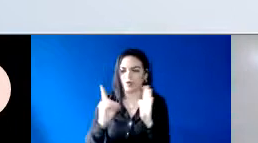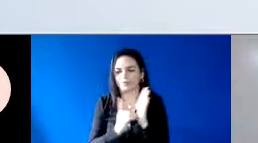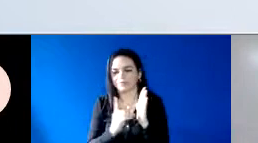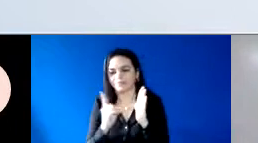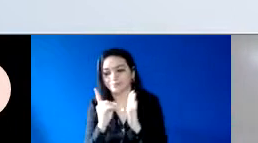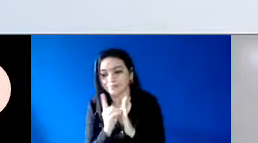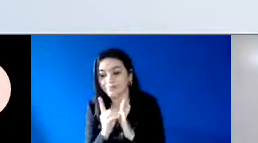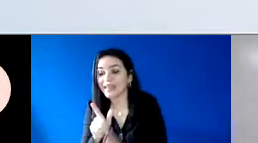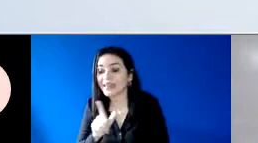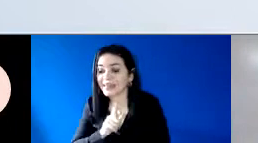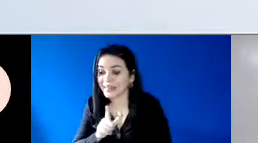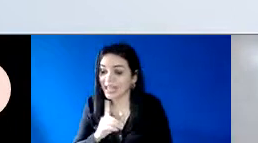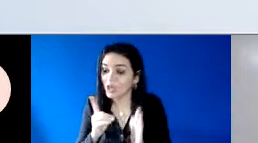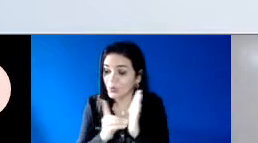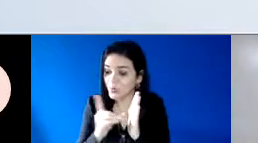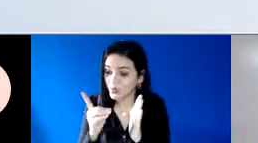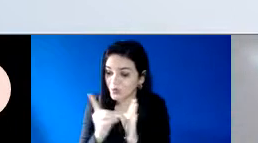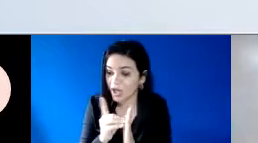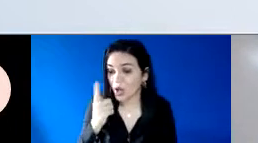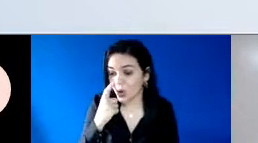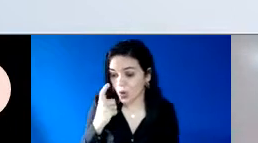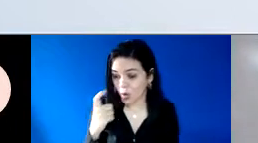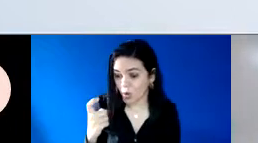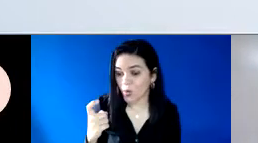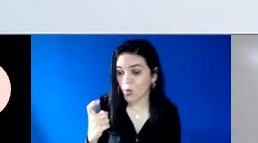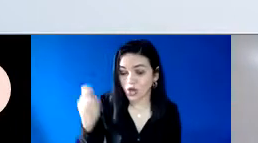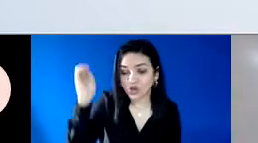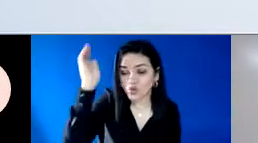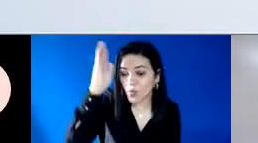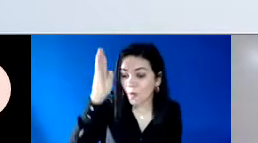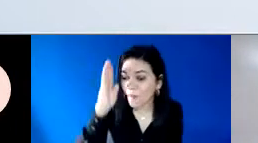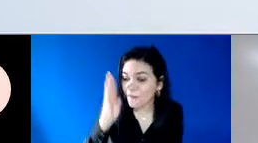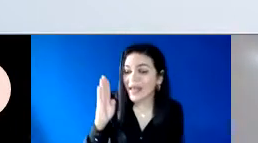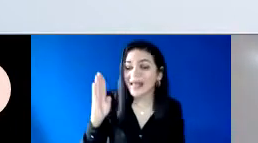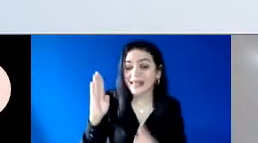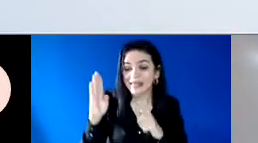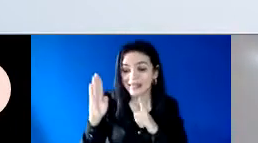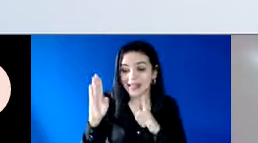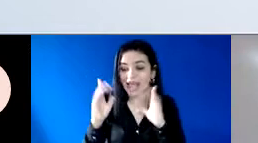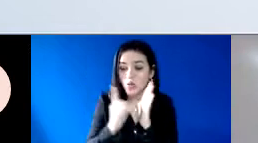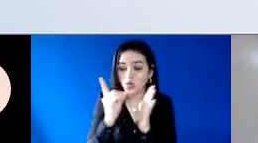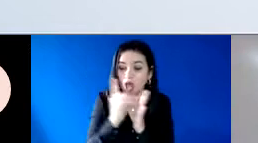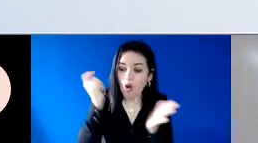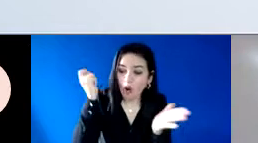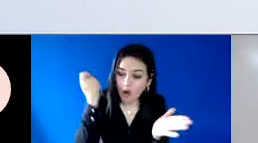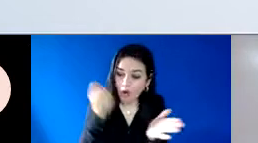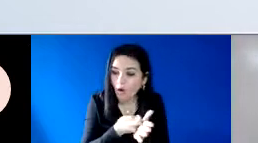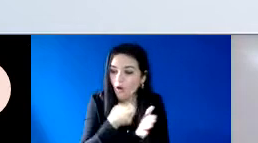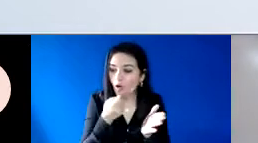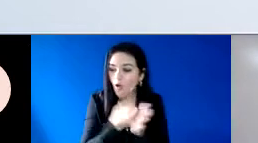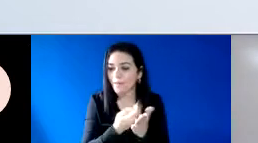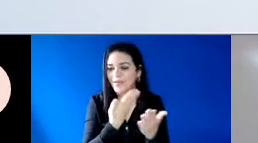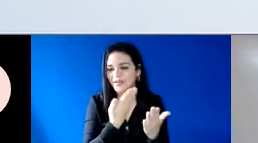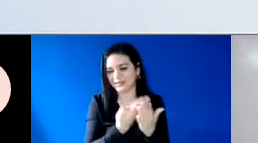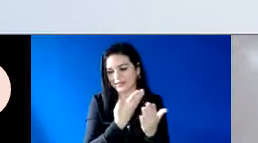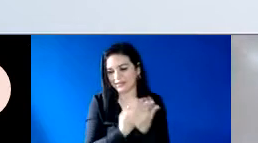Existe um decreto para isso. Olha que coisa interessante. E no Brasil, nós temos um decreto que nos obriga a estudar.